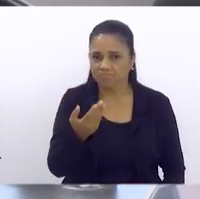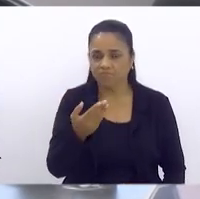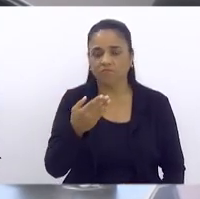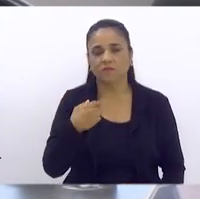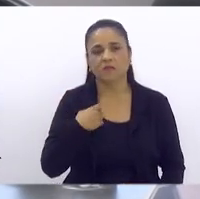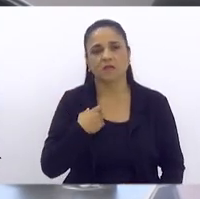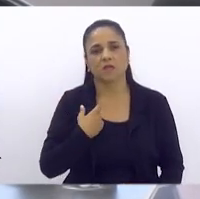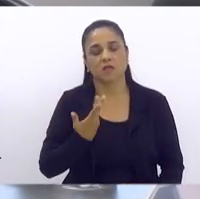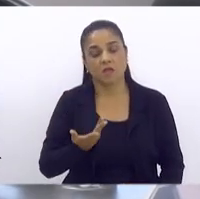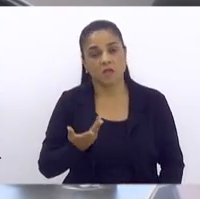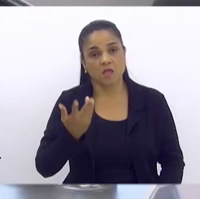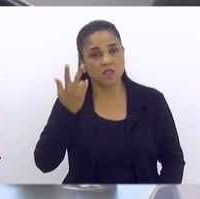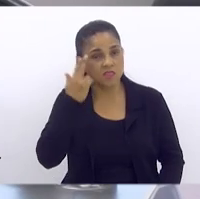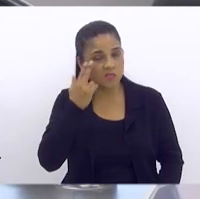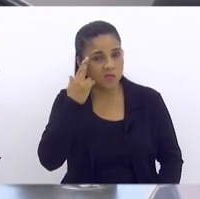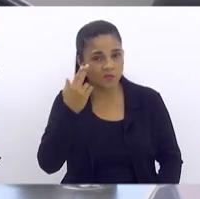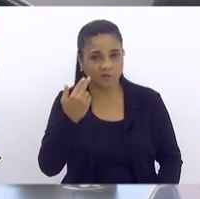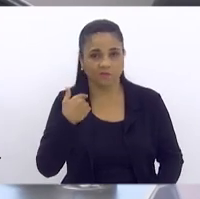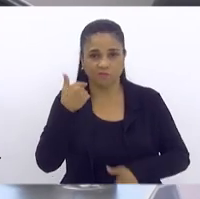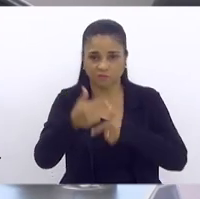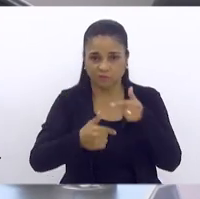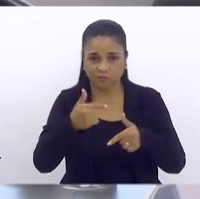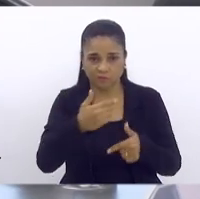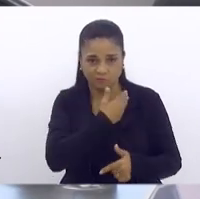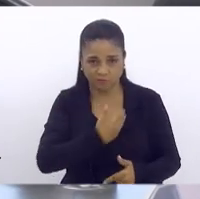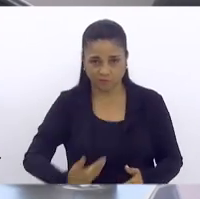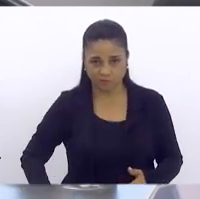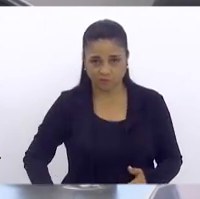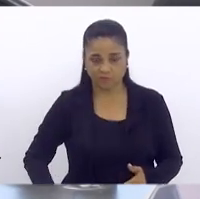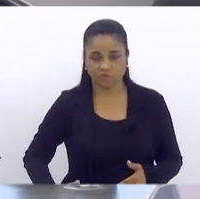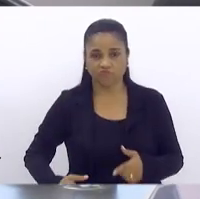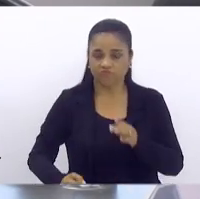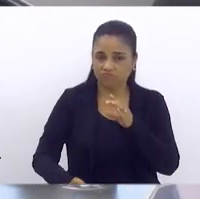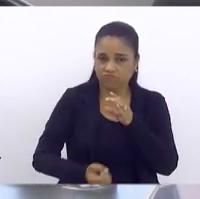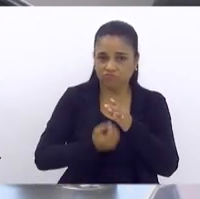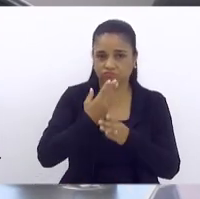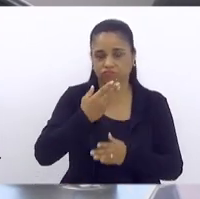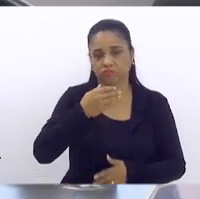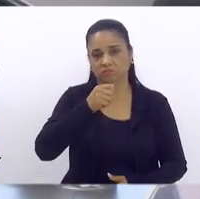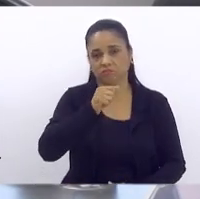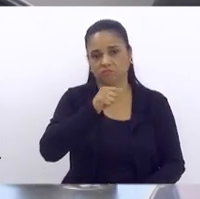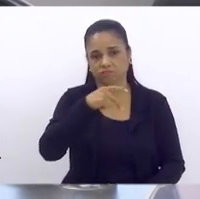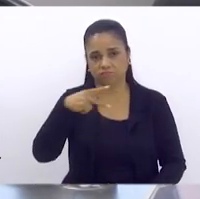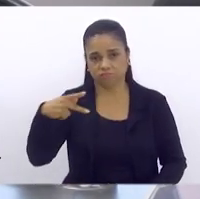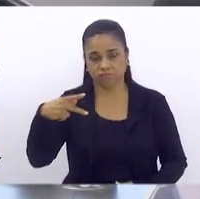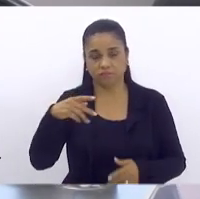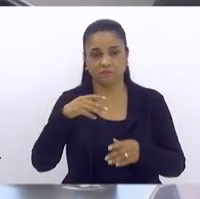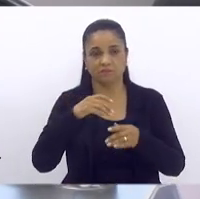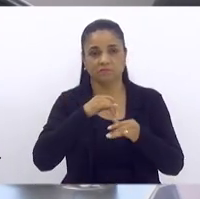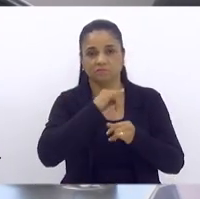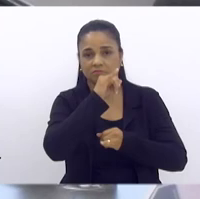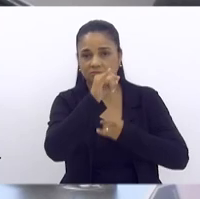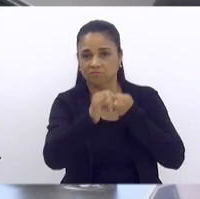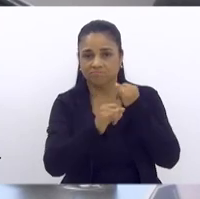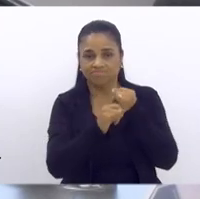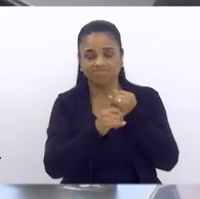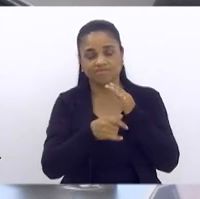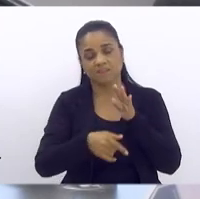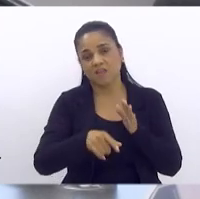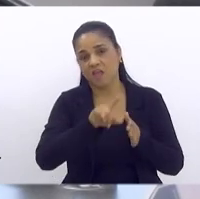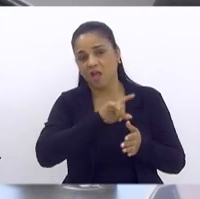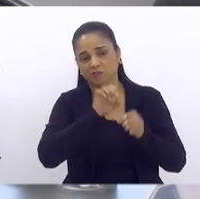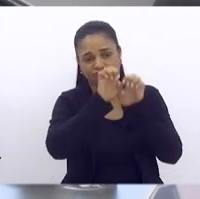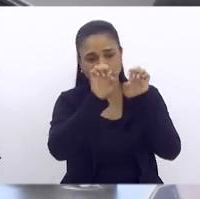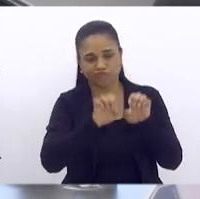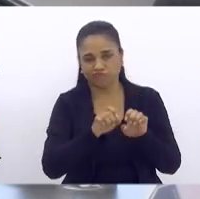serviço público se criar dispositivos da internet sem se estruturar antes para